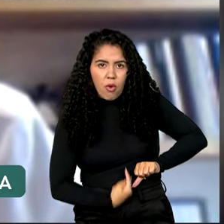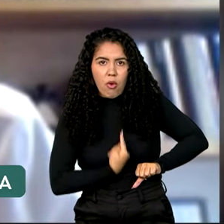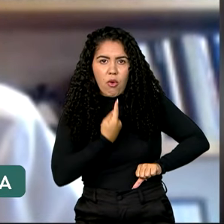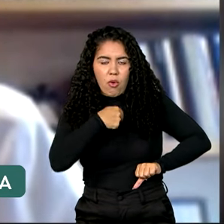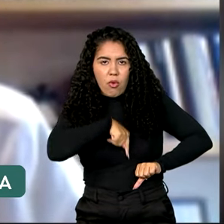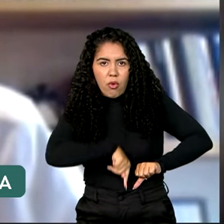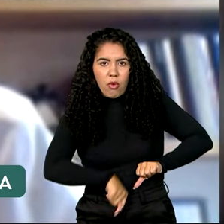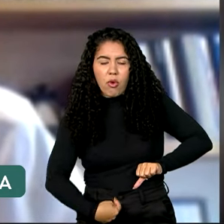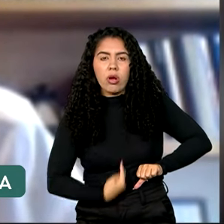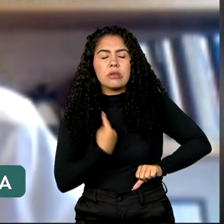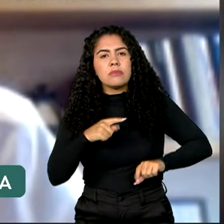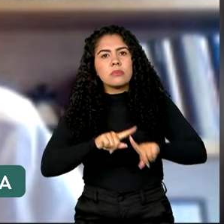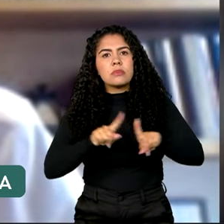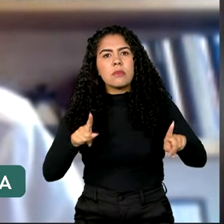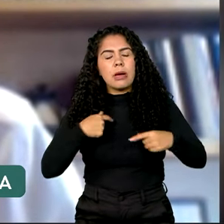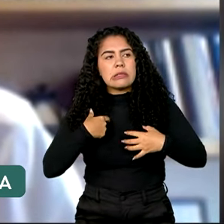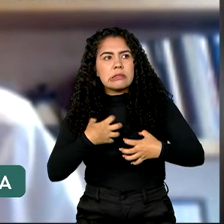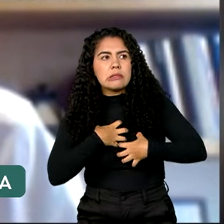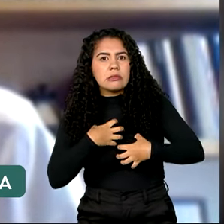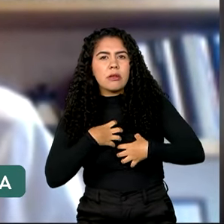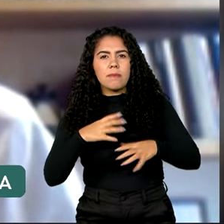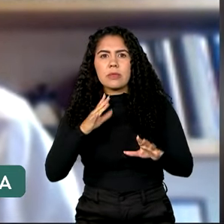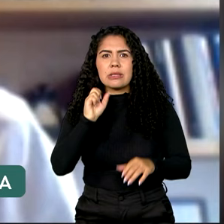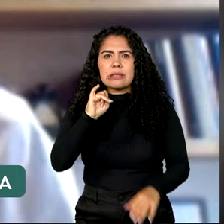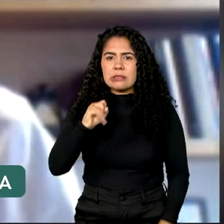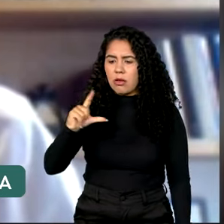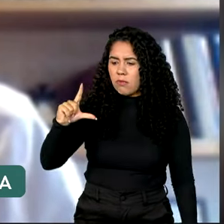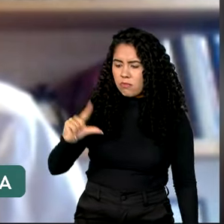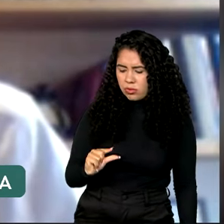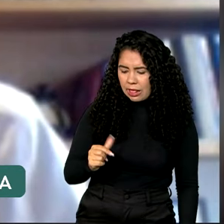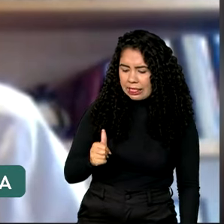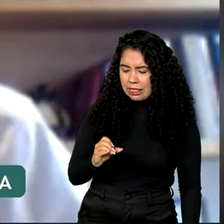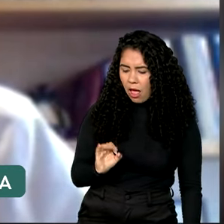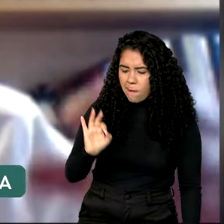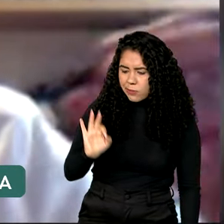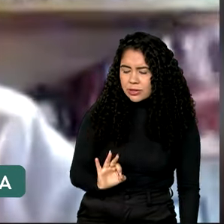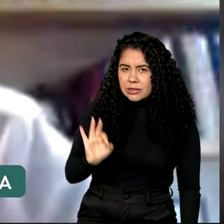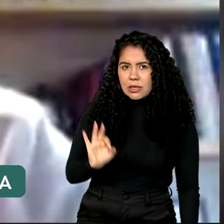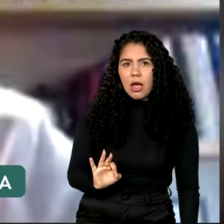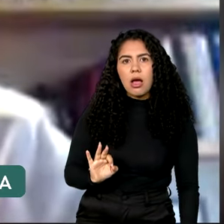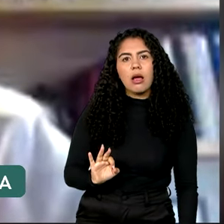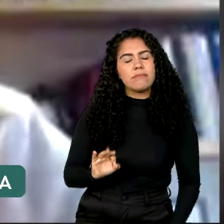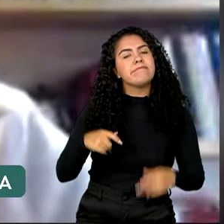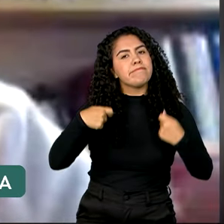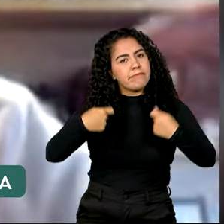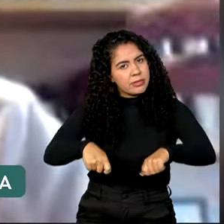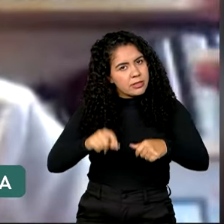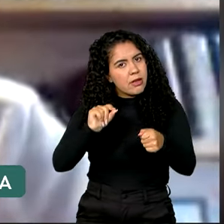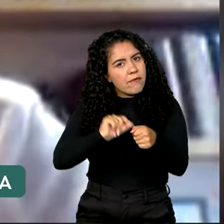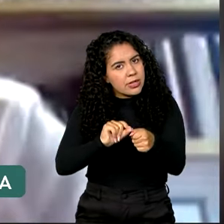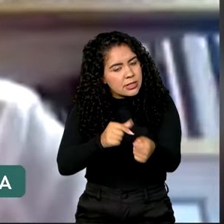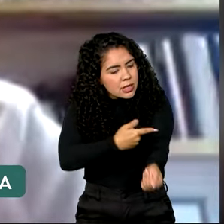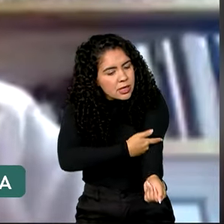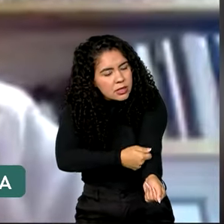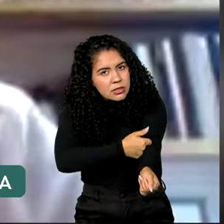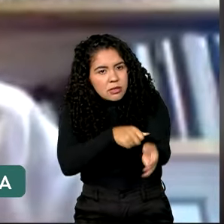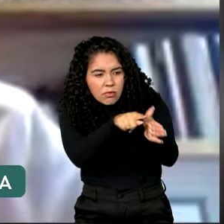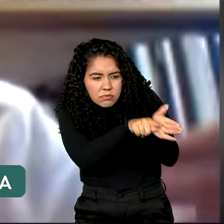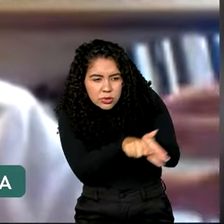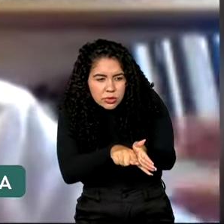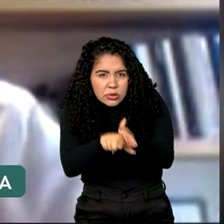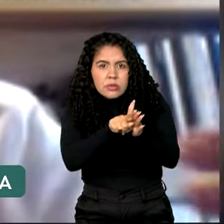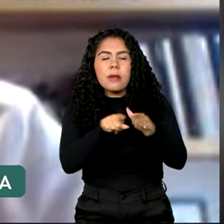frequentemente as pessoas vão ter sintomas quando isso cai para 10%. Então, precisa fazer o exame, tem um